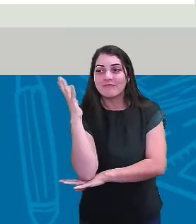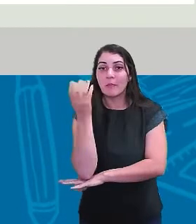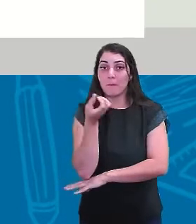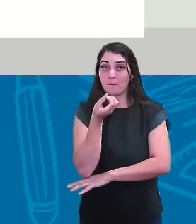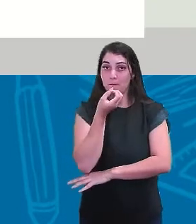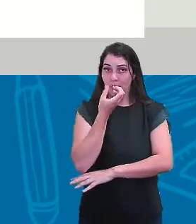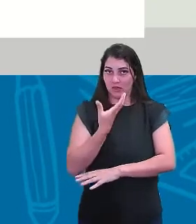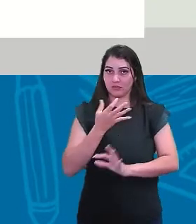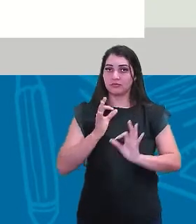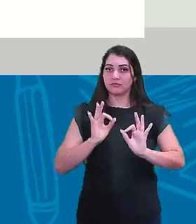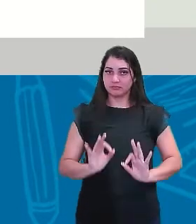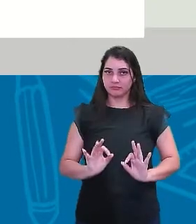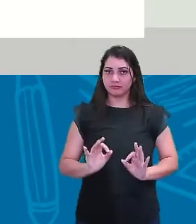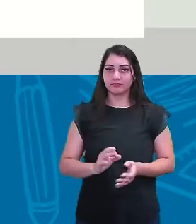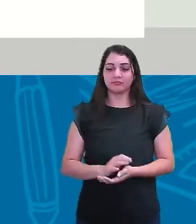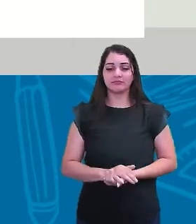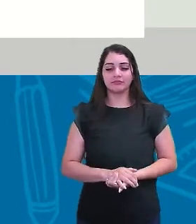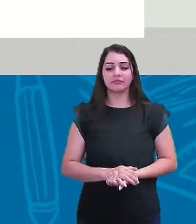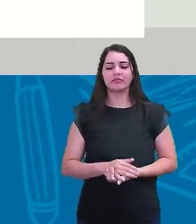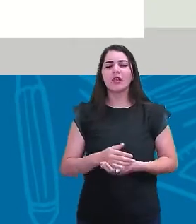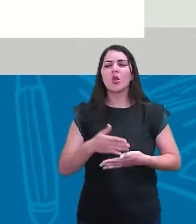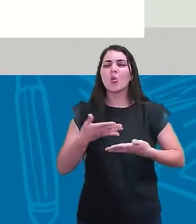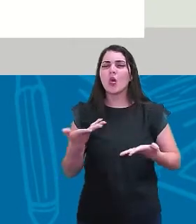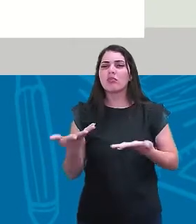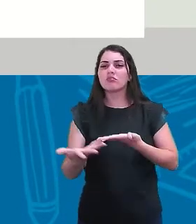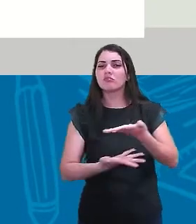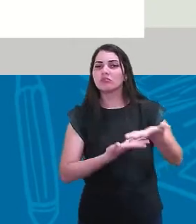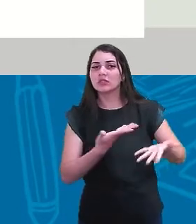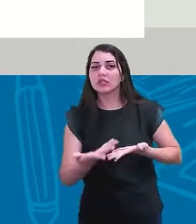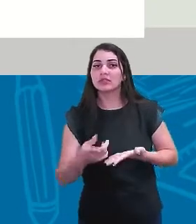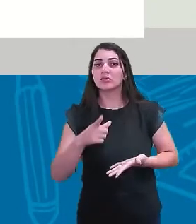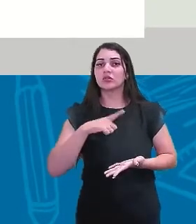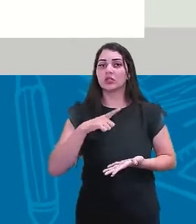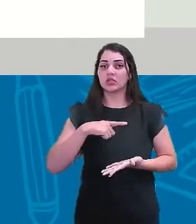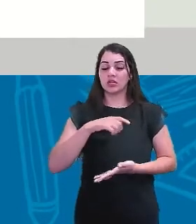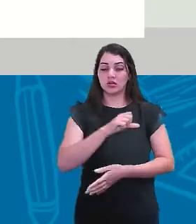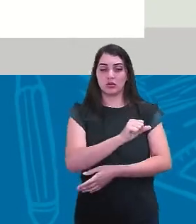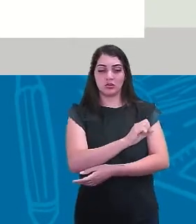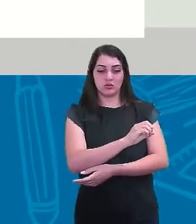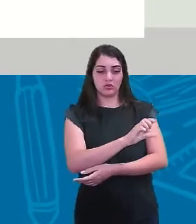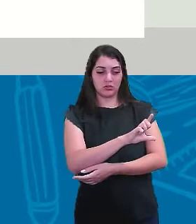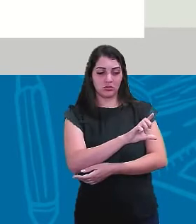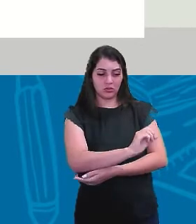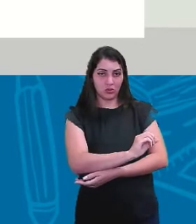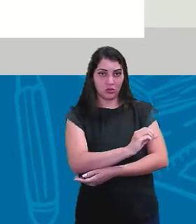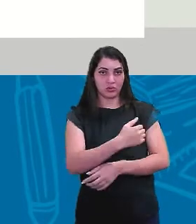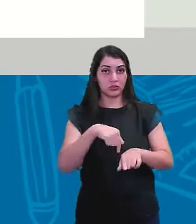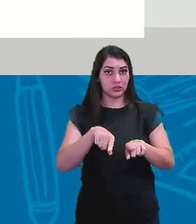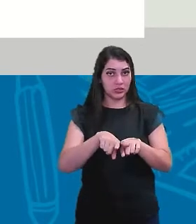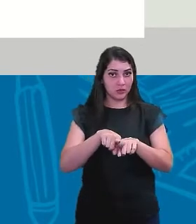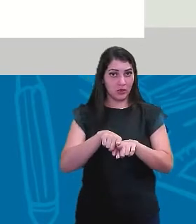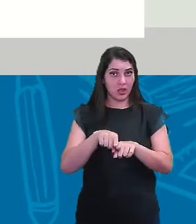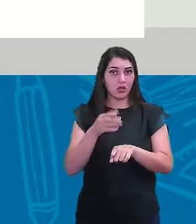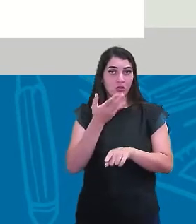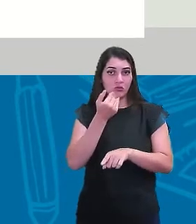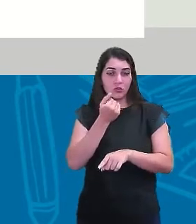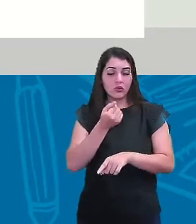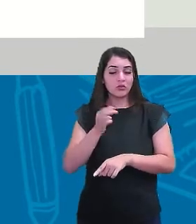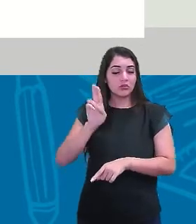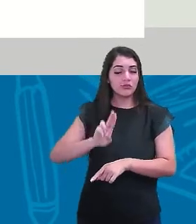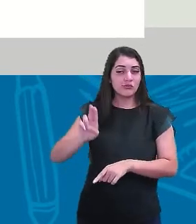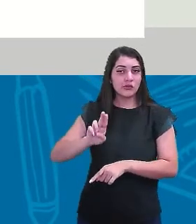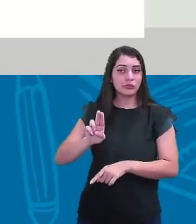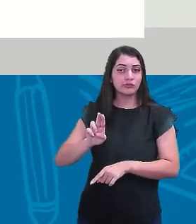bom? Que relação existe entre o solo e os alimentos que consumimos no dia a dia? O que é que tem a ver